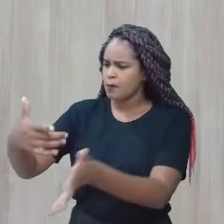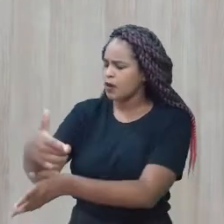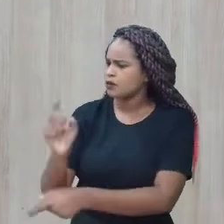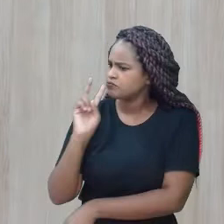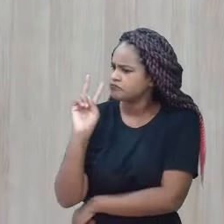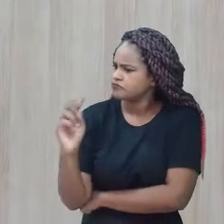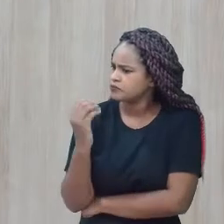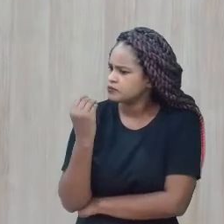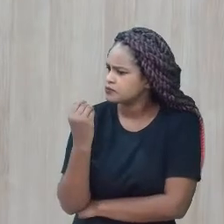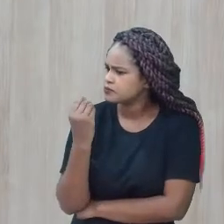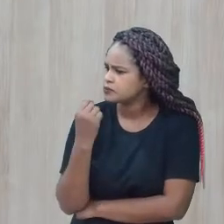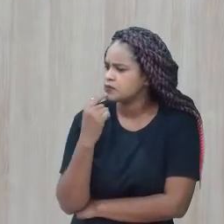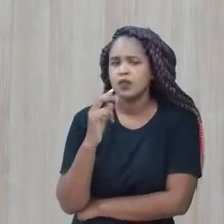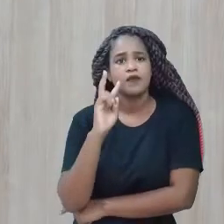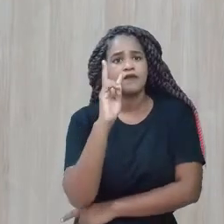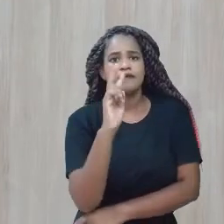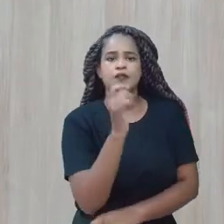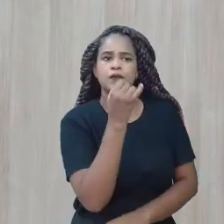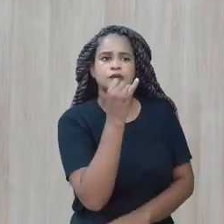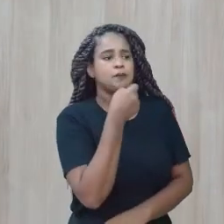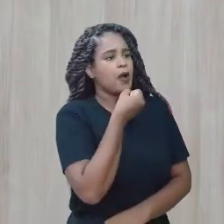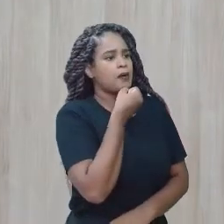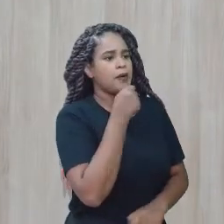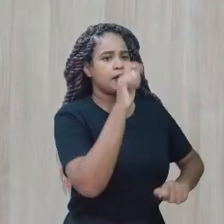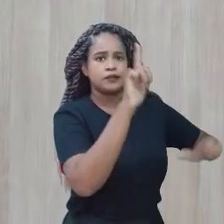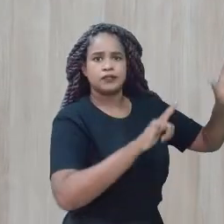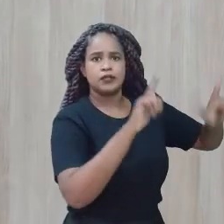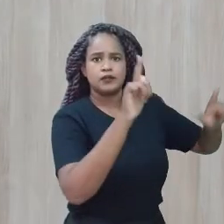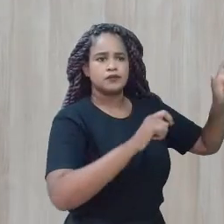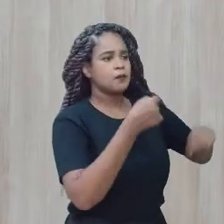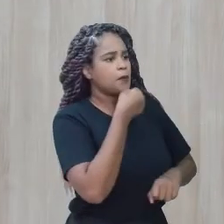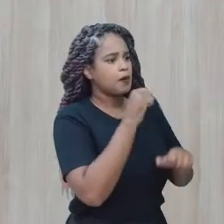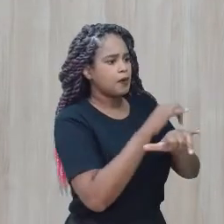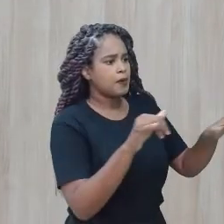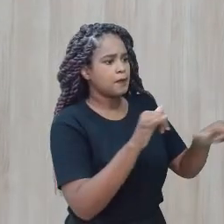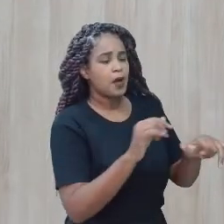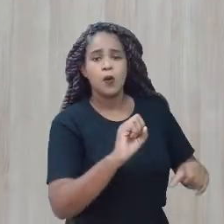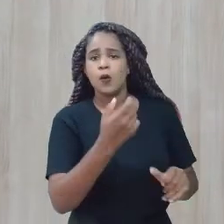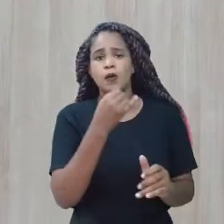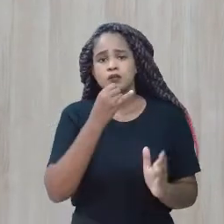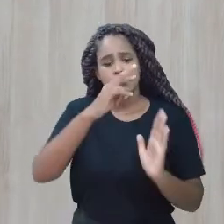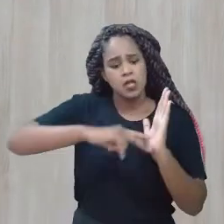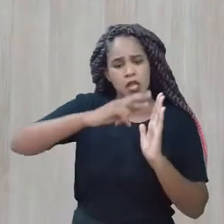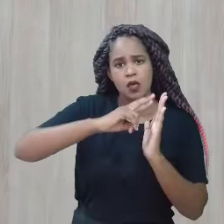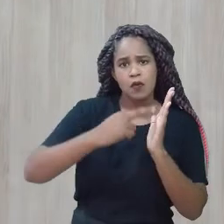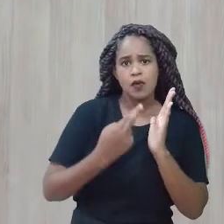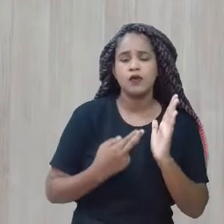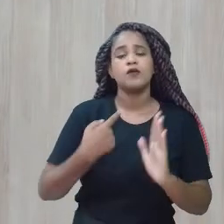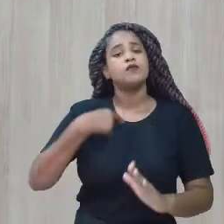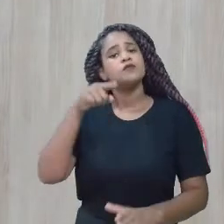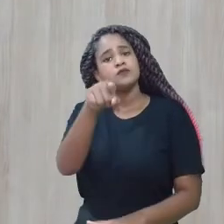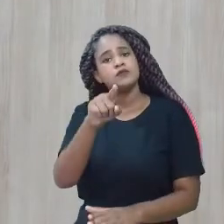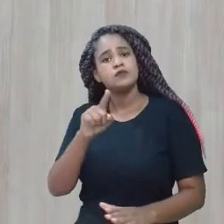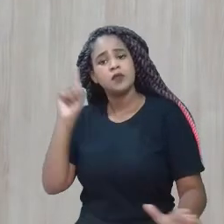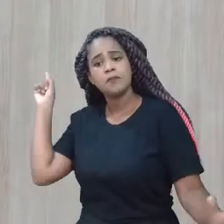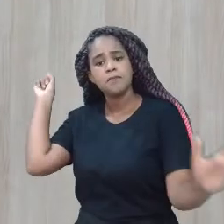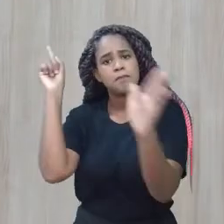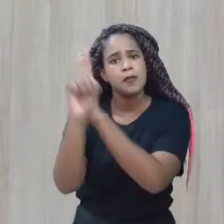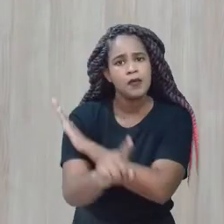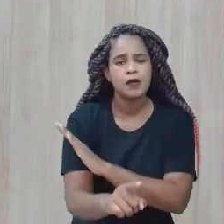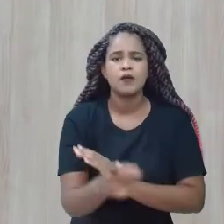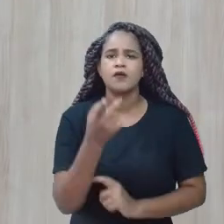você ouviu uma reportagem, lê um artigo sobre aquilo, alguém falou algo, e aí você pergunta, você diz que